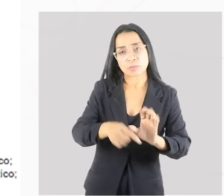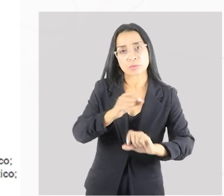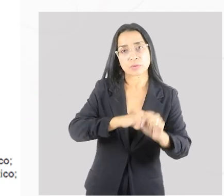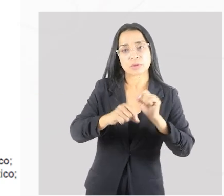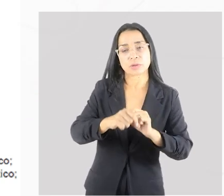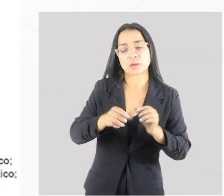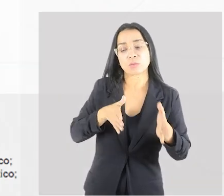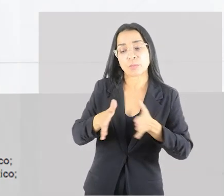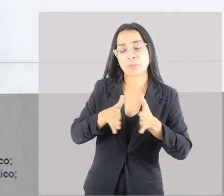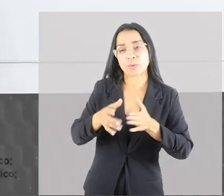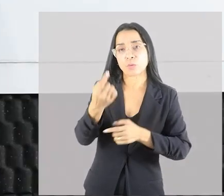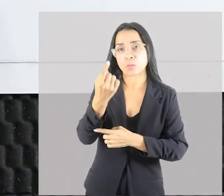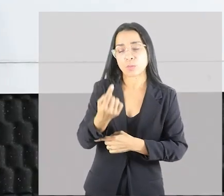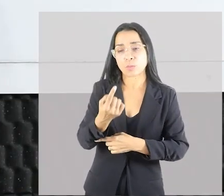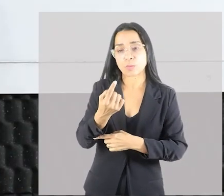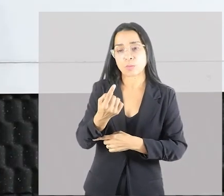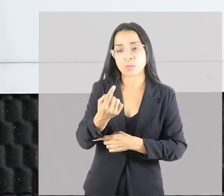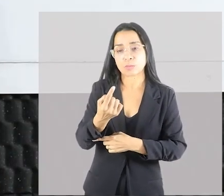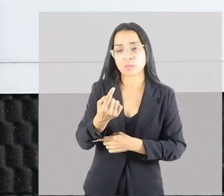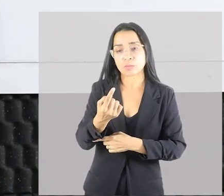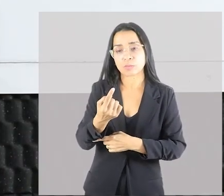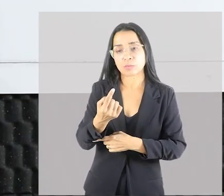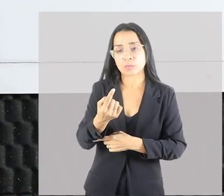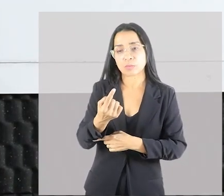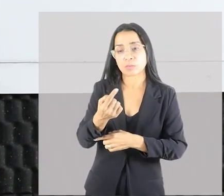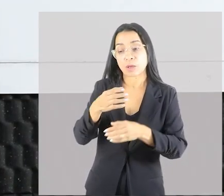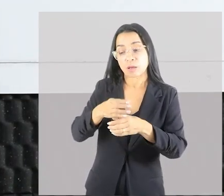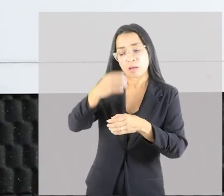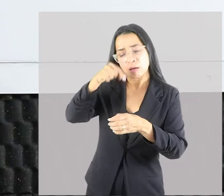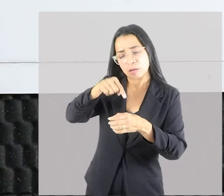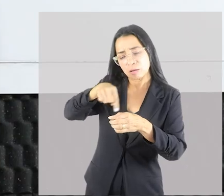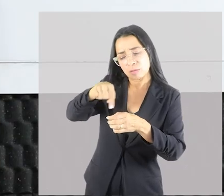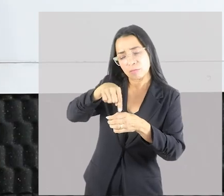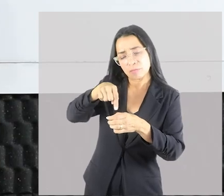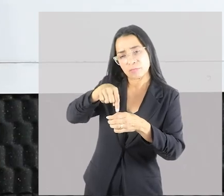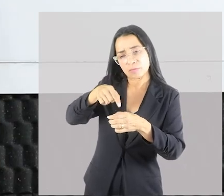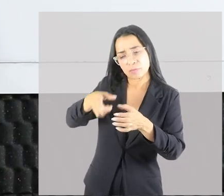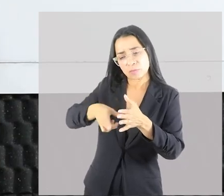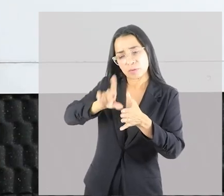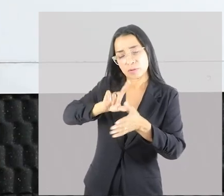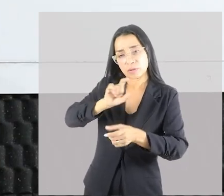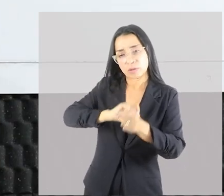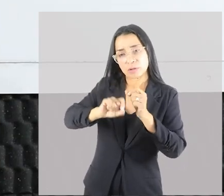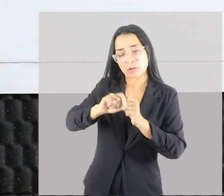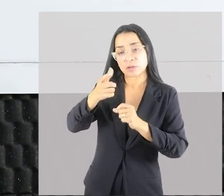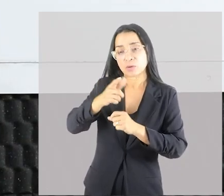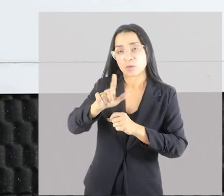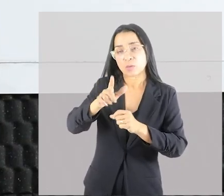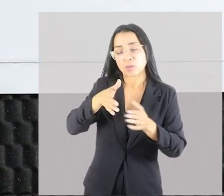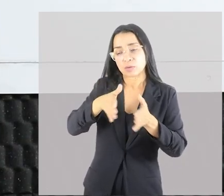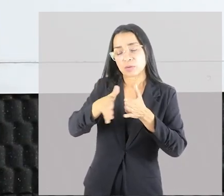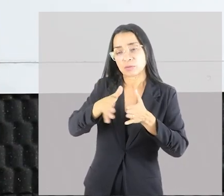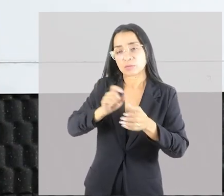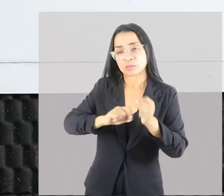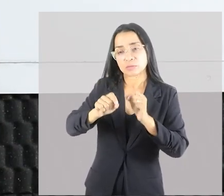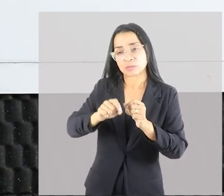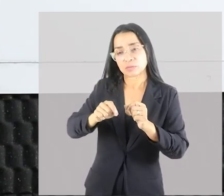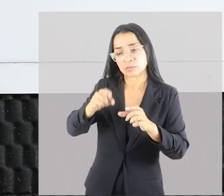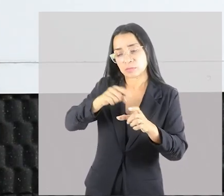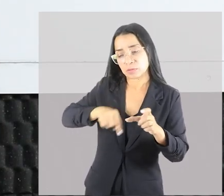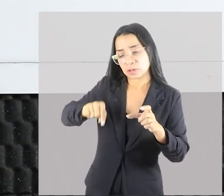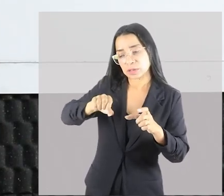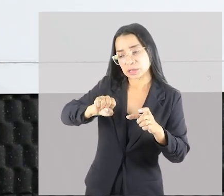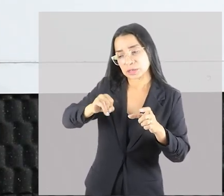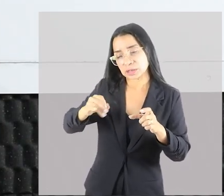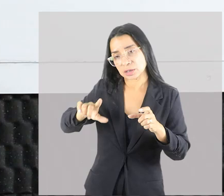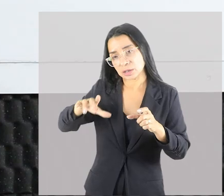essa etapa 1, gente, in vitro, né, às vezes ela é até antecedida por uma outra etapa, que é a etapa in silico,